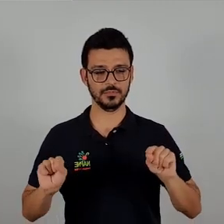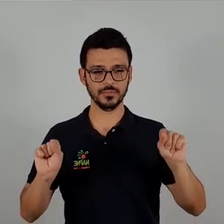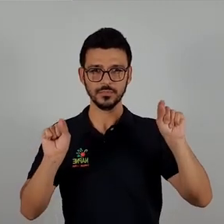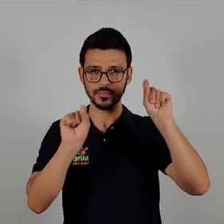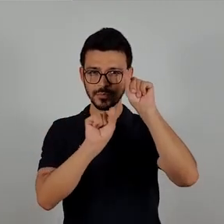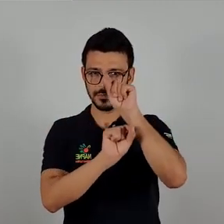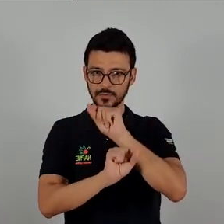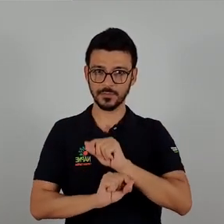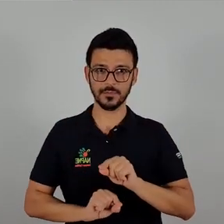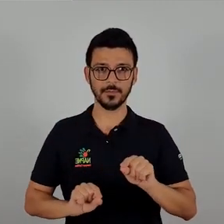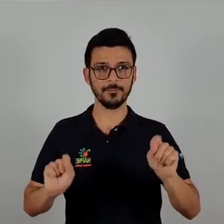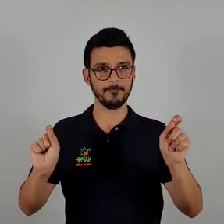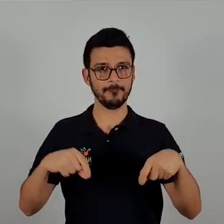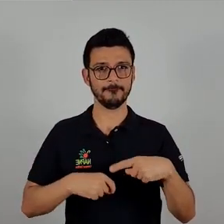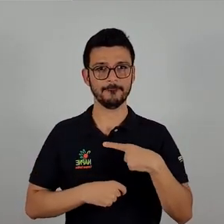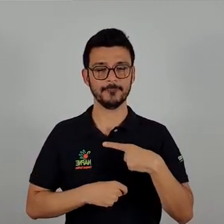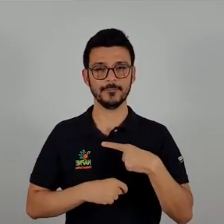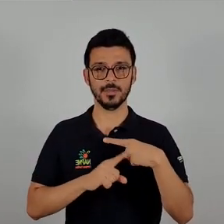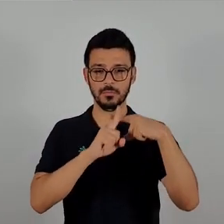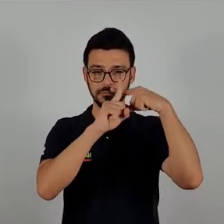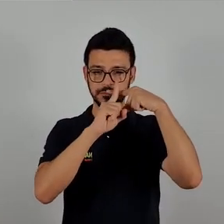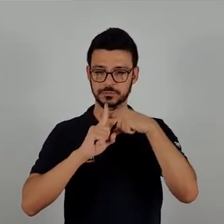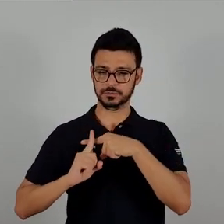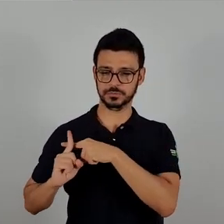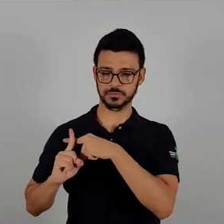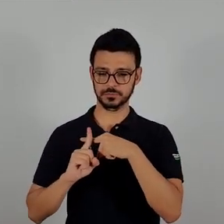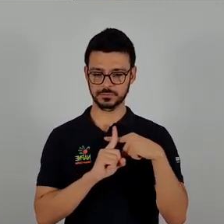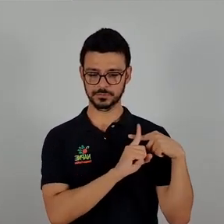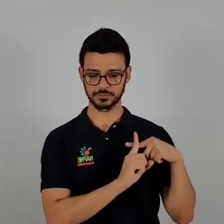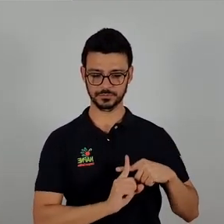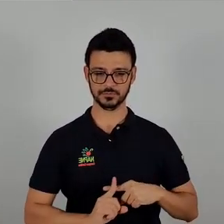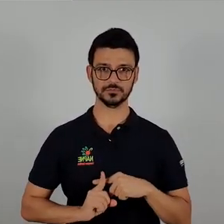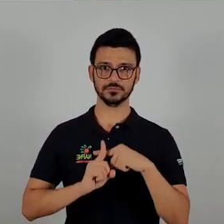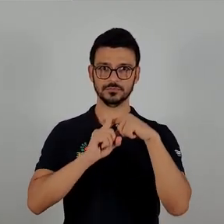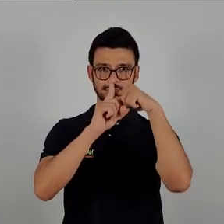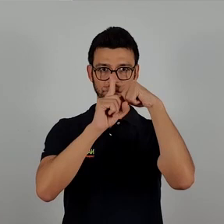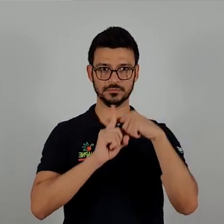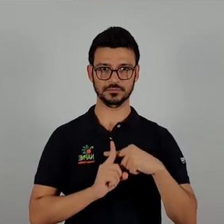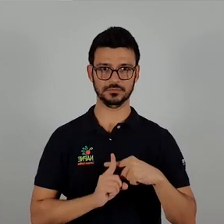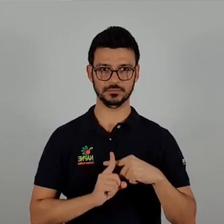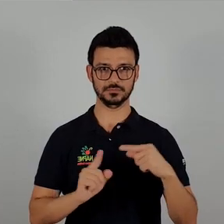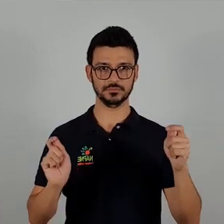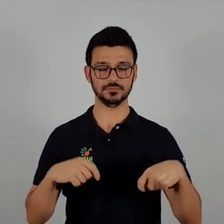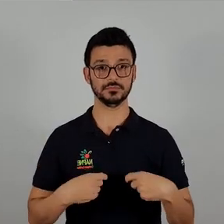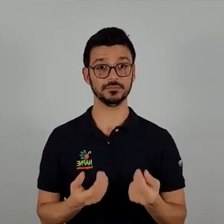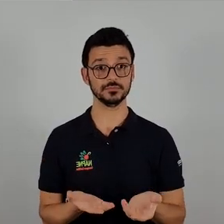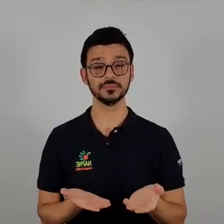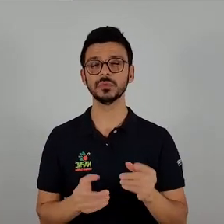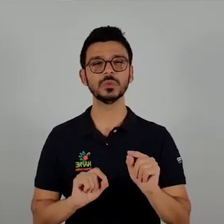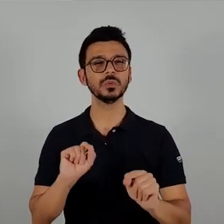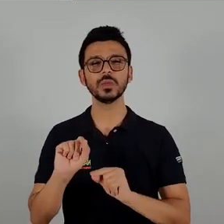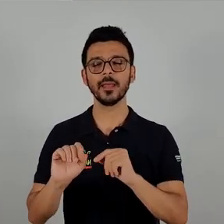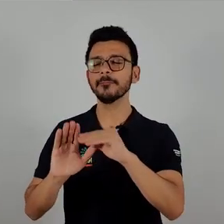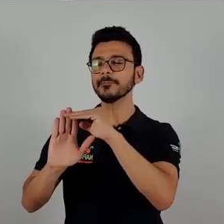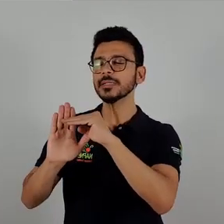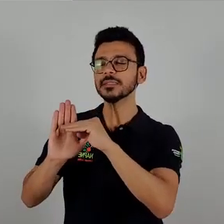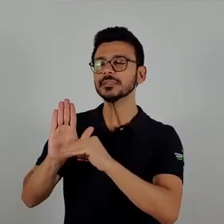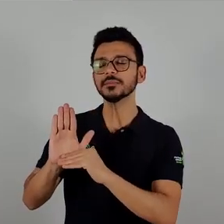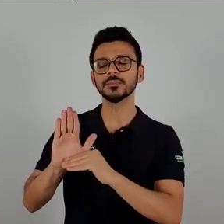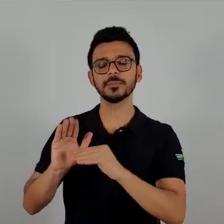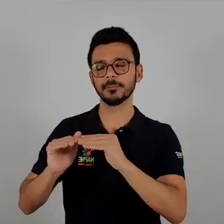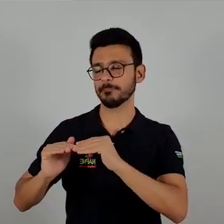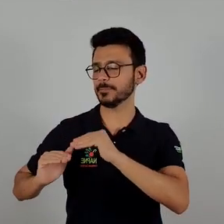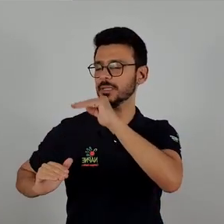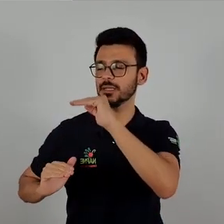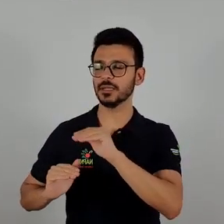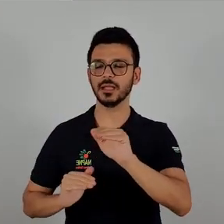aí, você acabou de provar para você mesmo que você pode esquentar sua mão. Então a gente atua com a fórmula nesta energia também. Temos uma